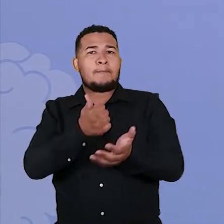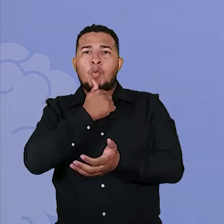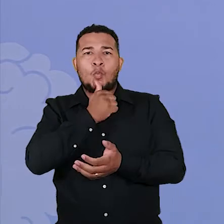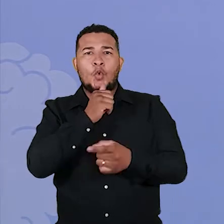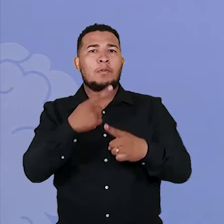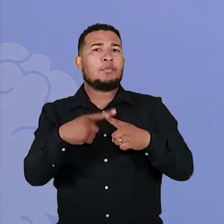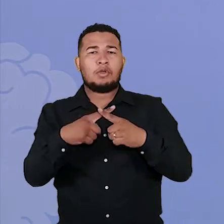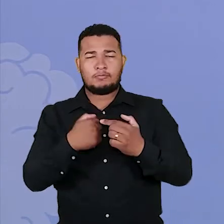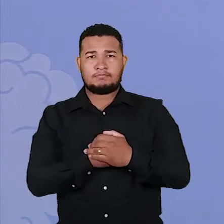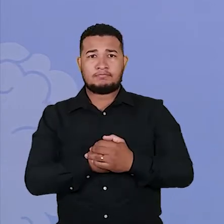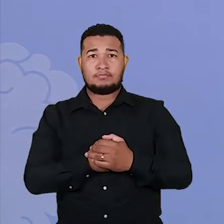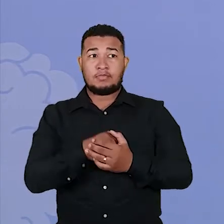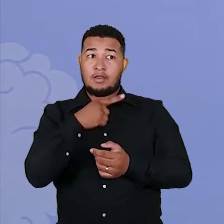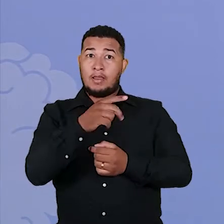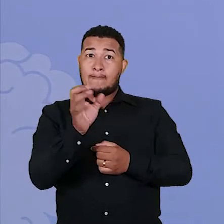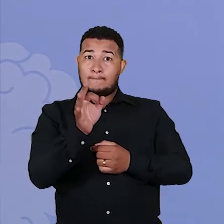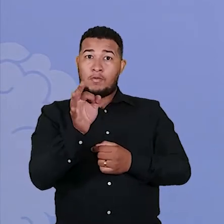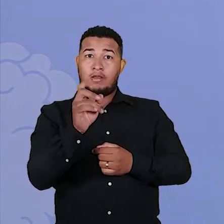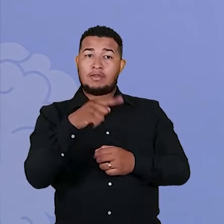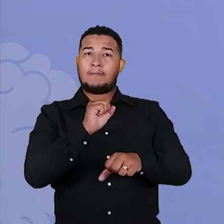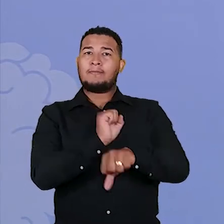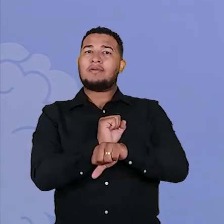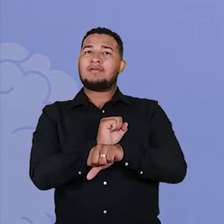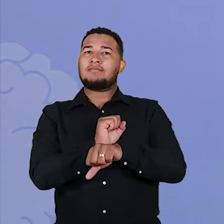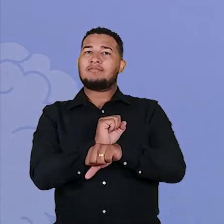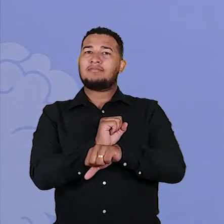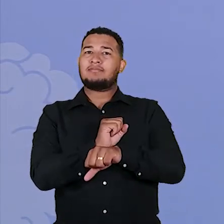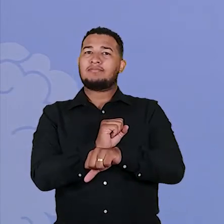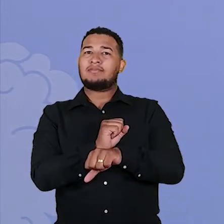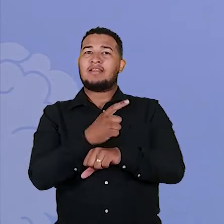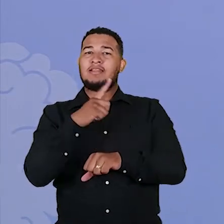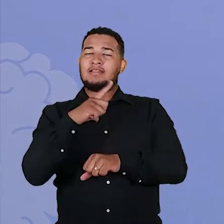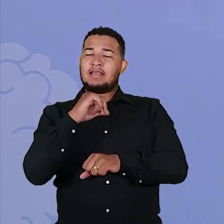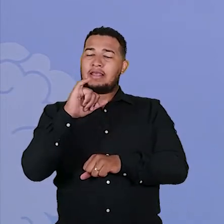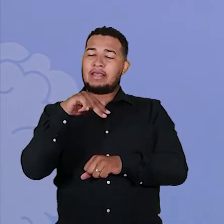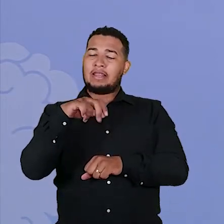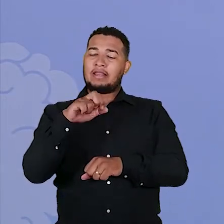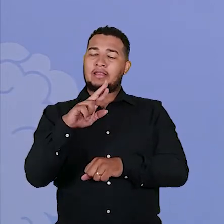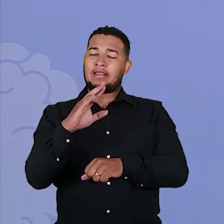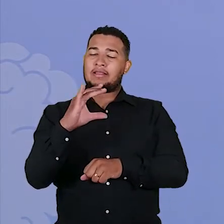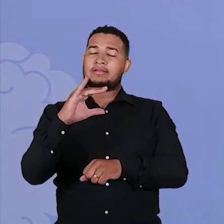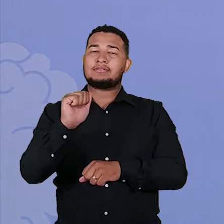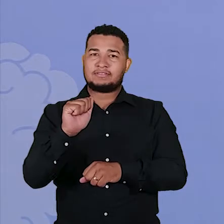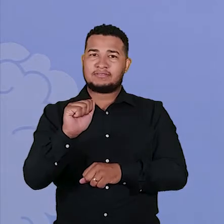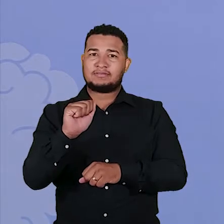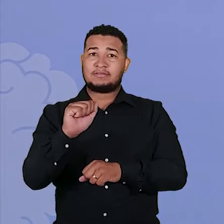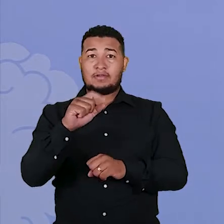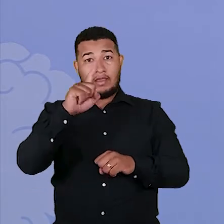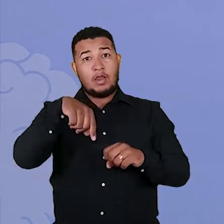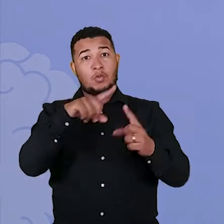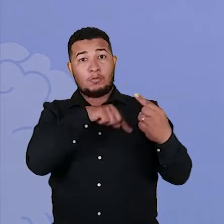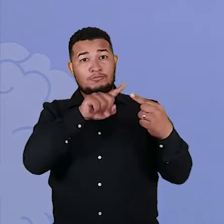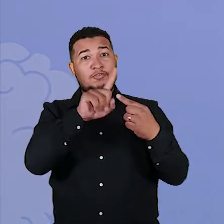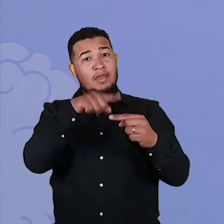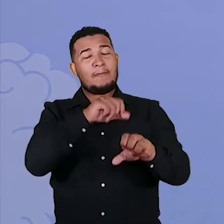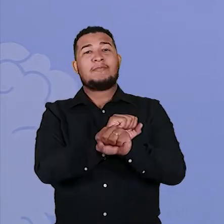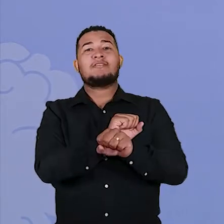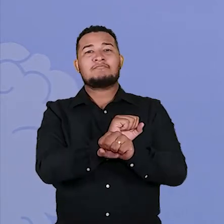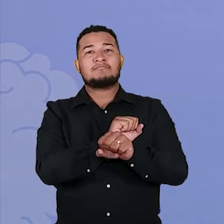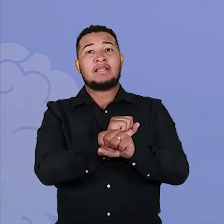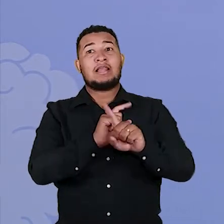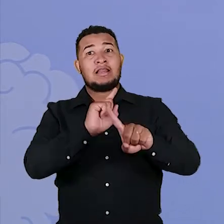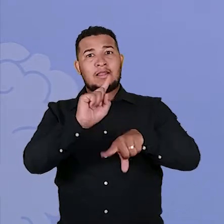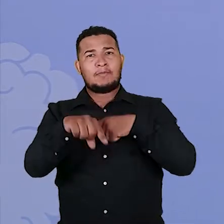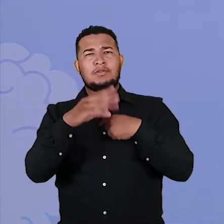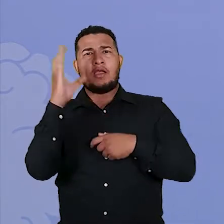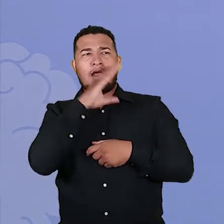papel? A moeda ela estava em repouso, né? Então ela estava em inércia. Tá? A tendência dela era ficar parada. E quando